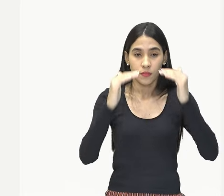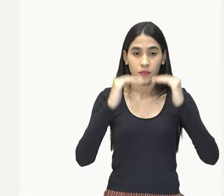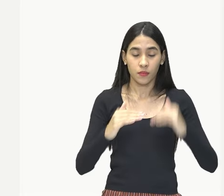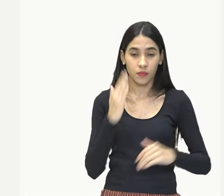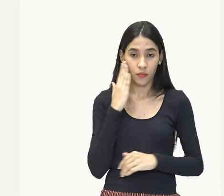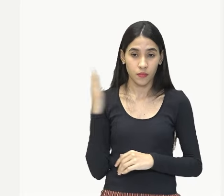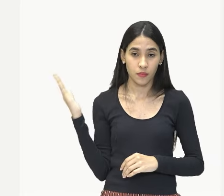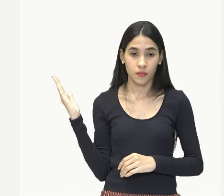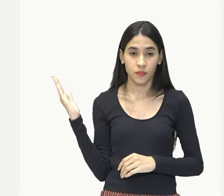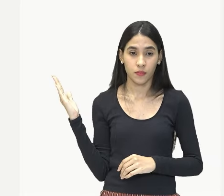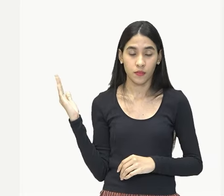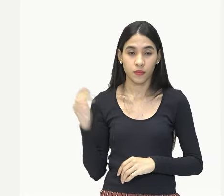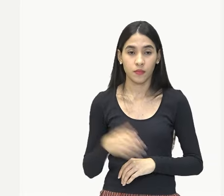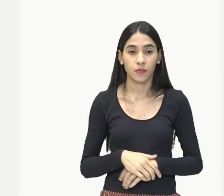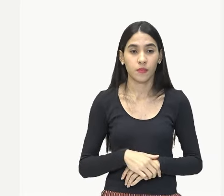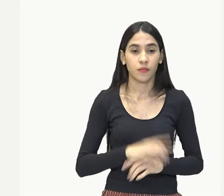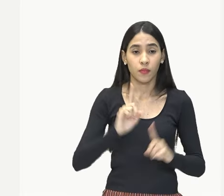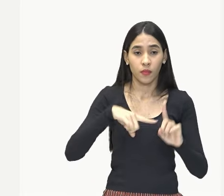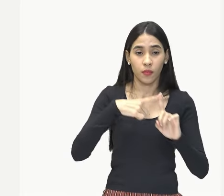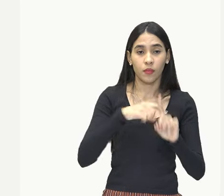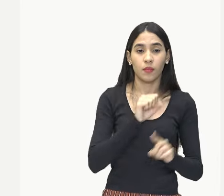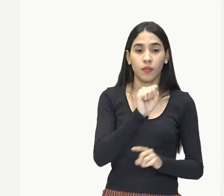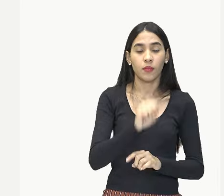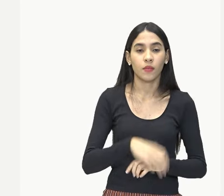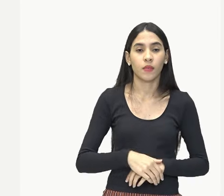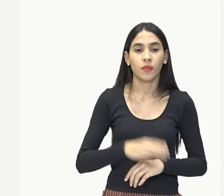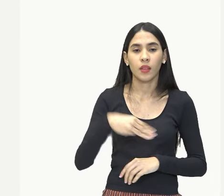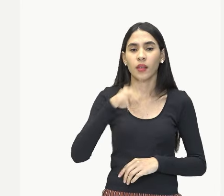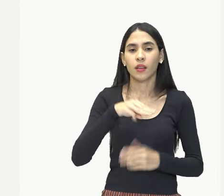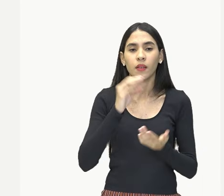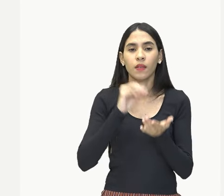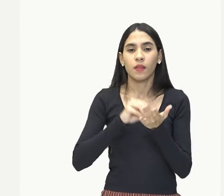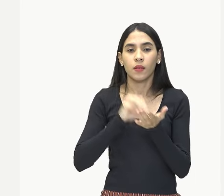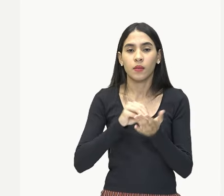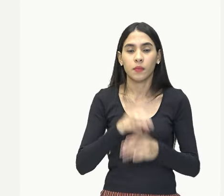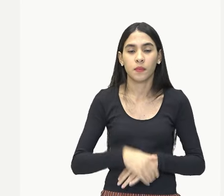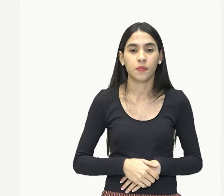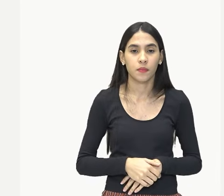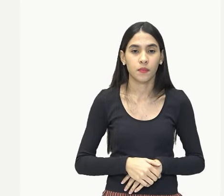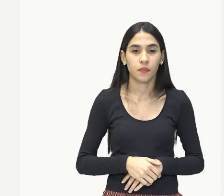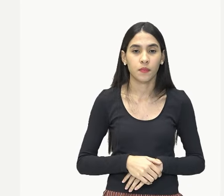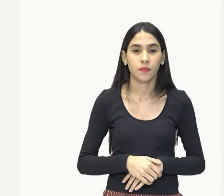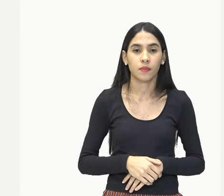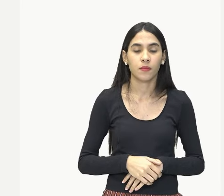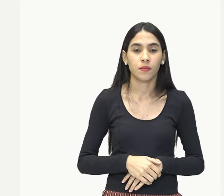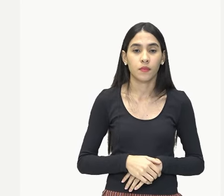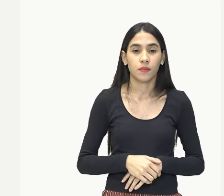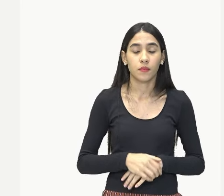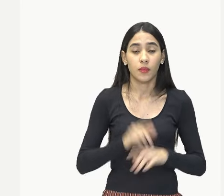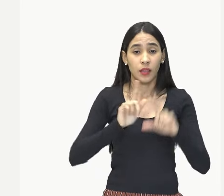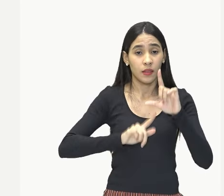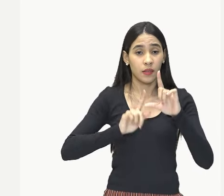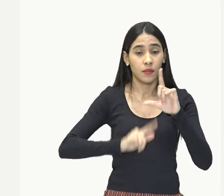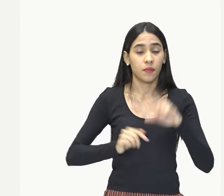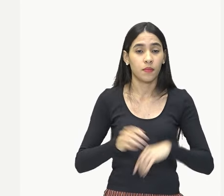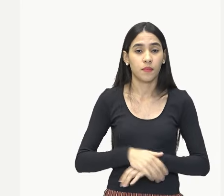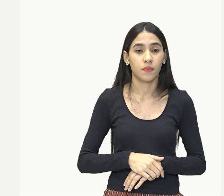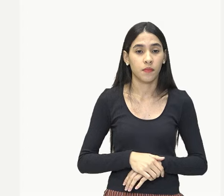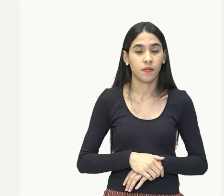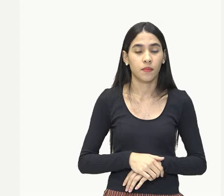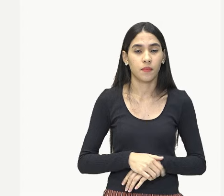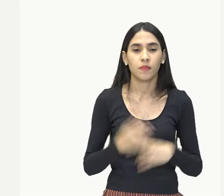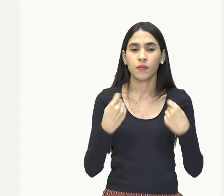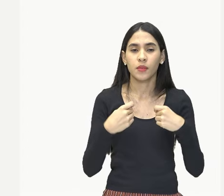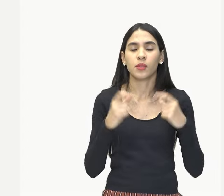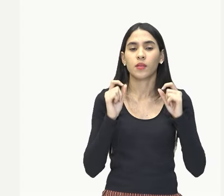melhor. 8, ok? Quem é que está faltando agora? Agora está faltando a nossa parte literal. O que é que eu tenho que